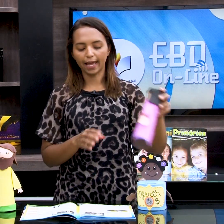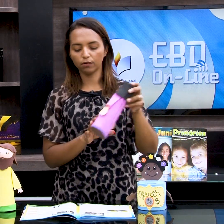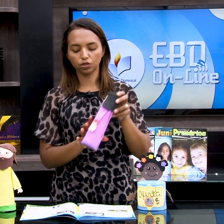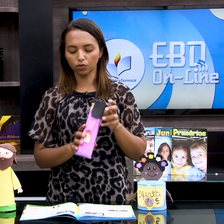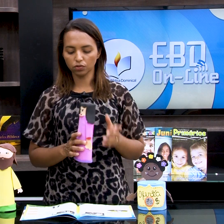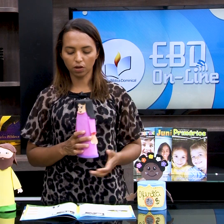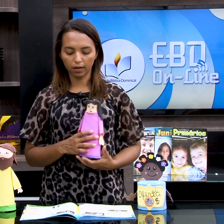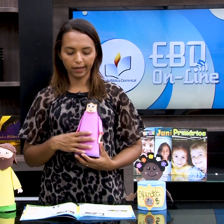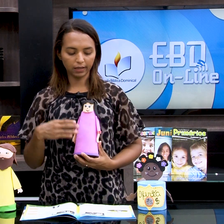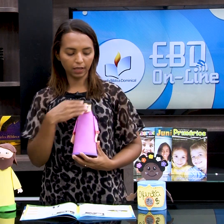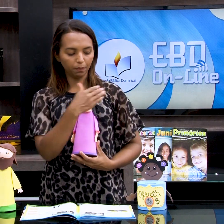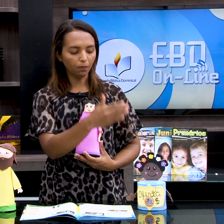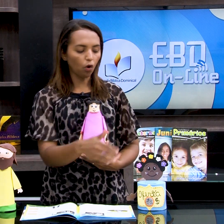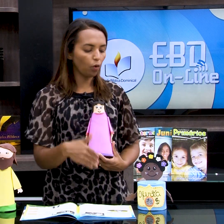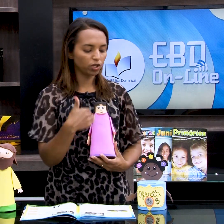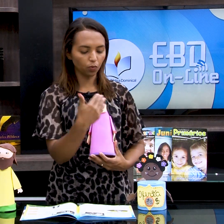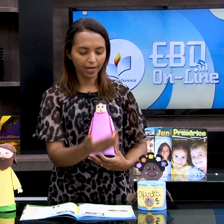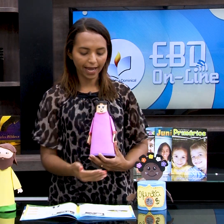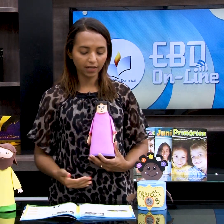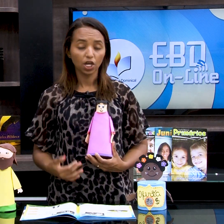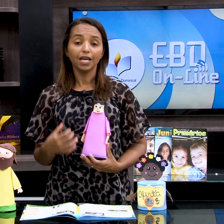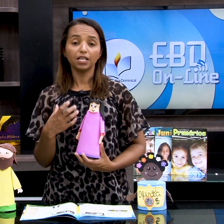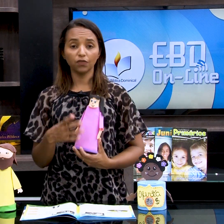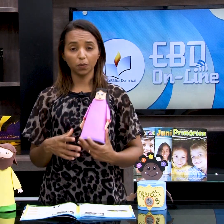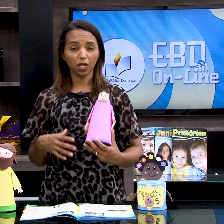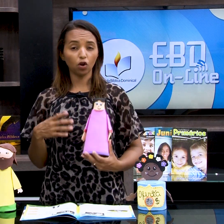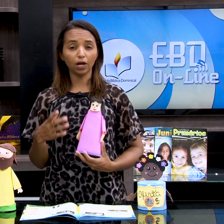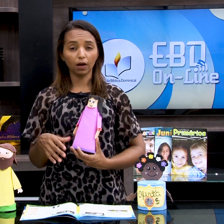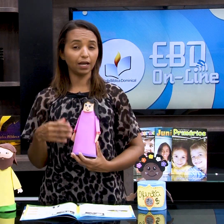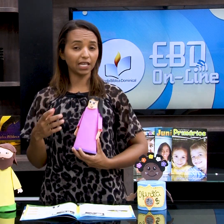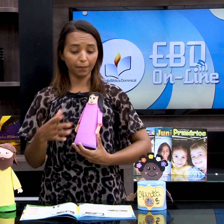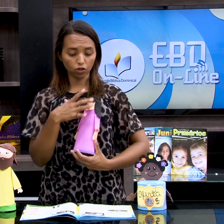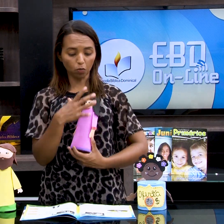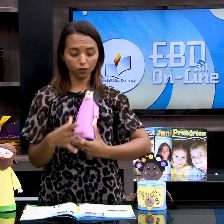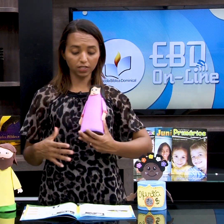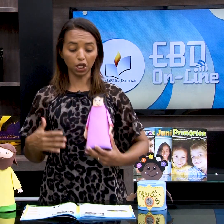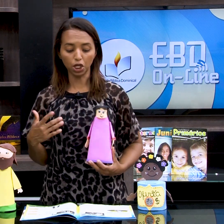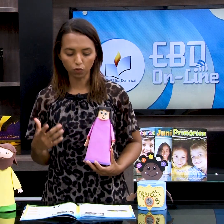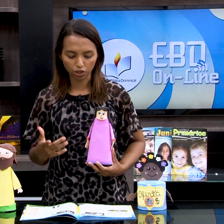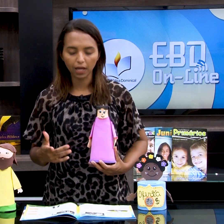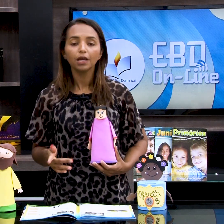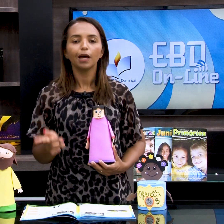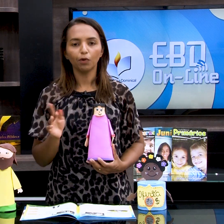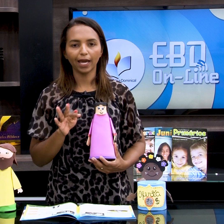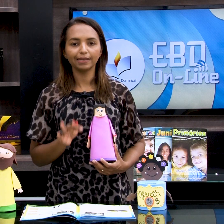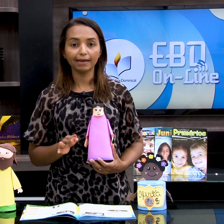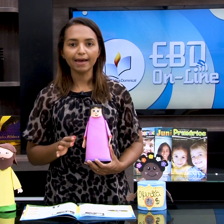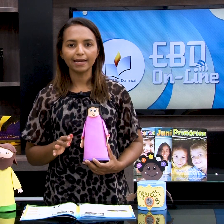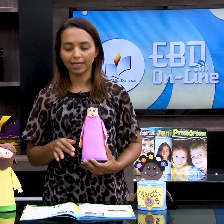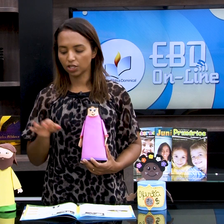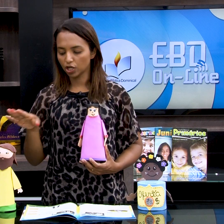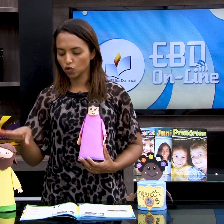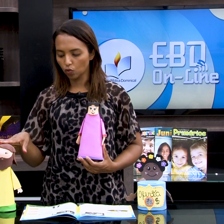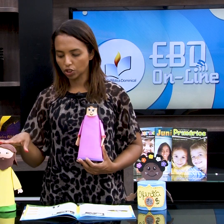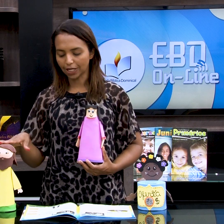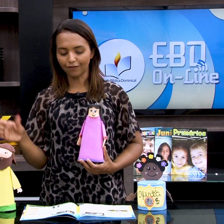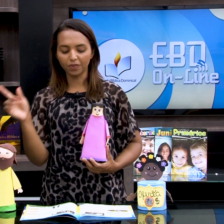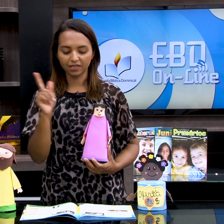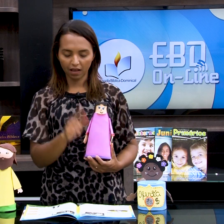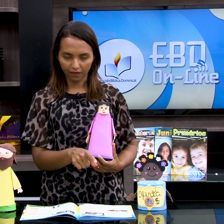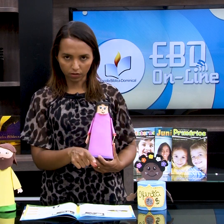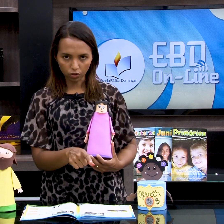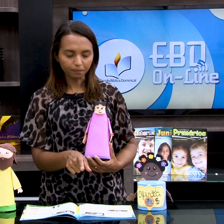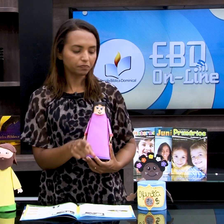outros bonecos de outros de homens de mulheres e se você puder colocar eles elementos como se fossem ricos né porque a ideia era essa que Jesus